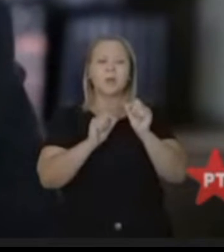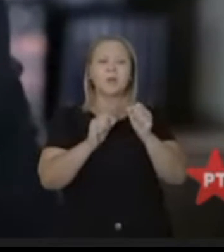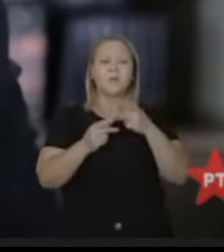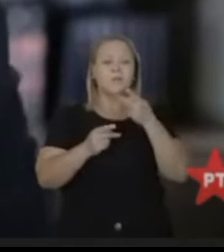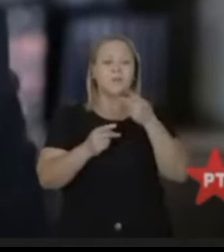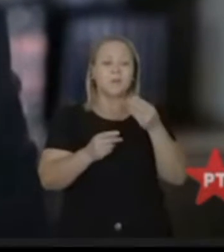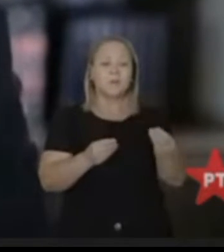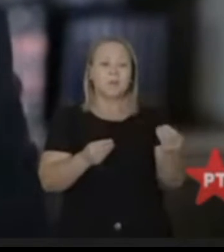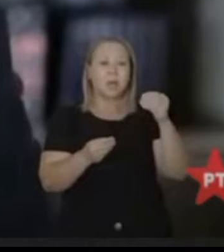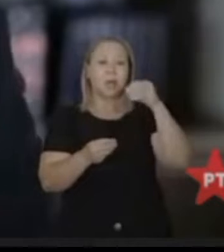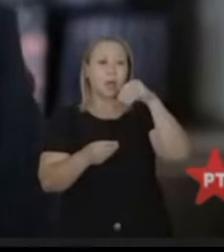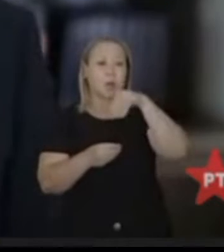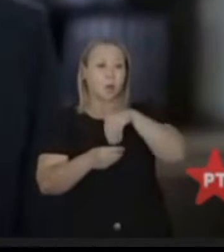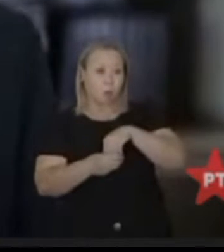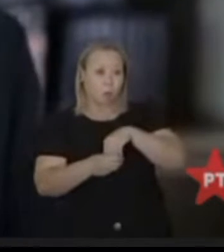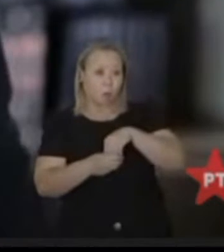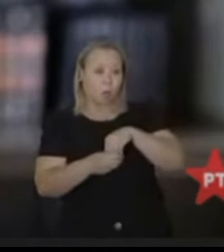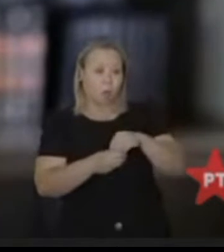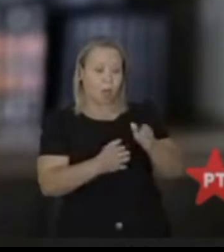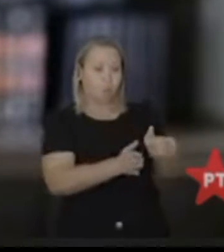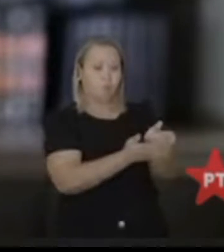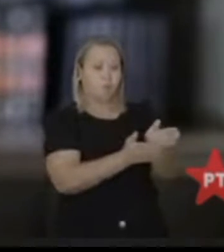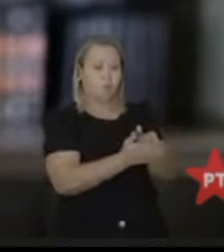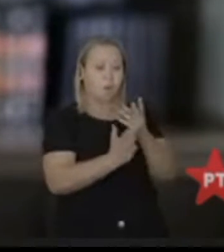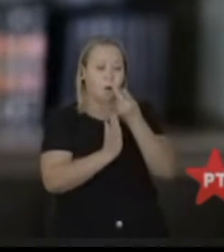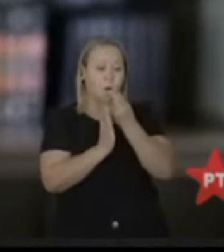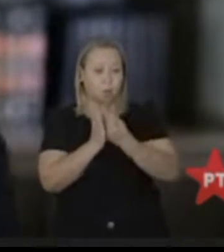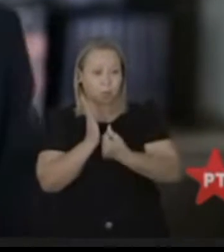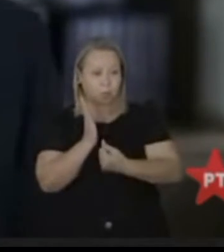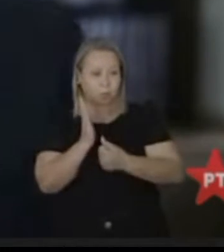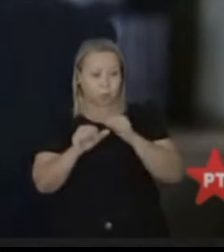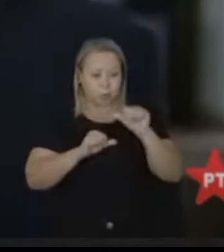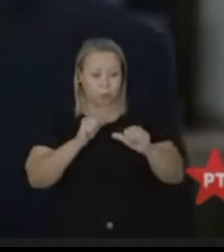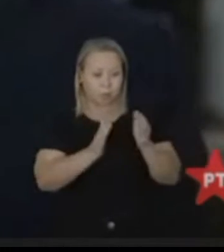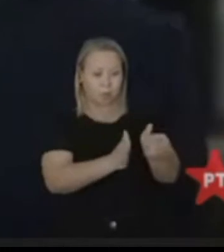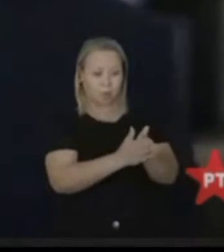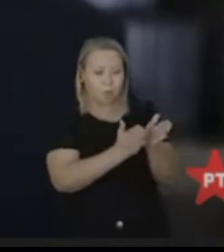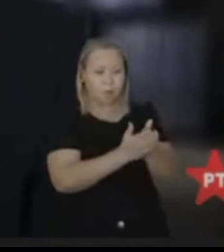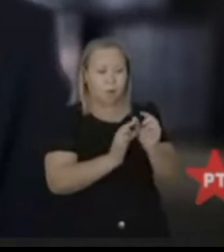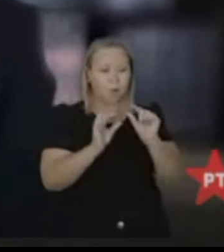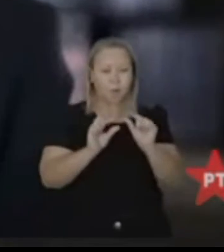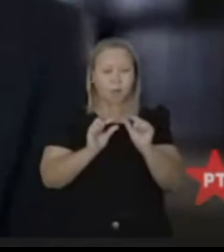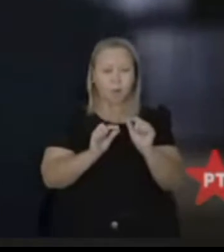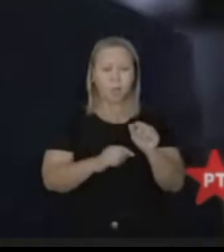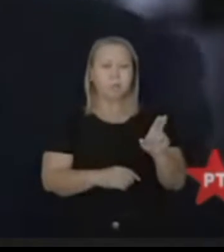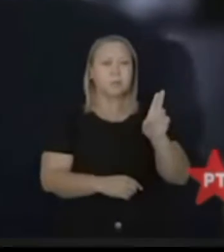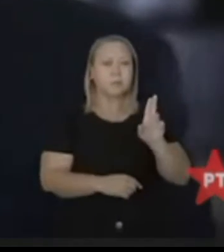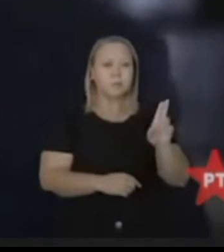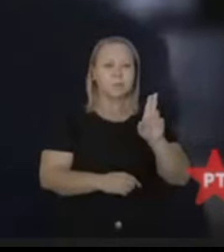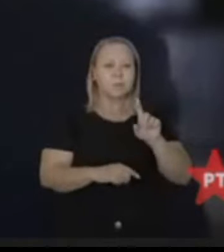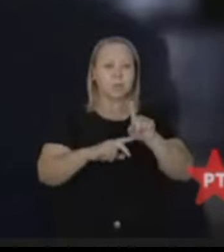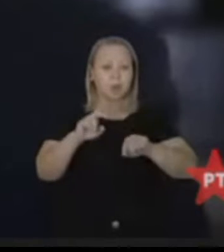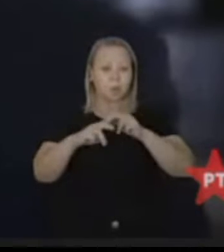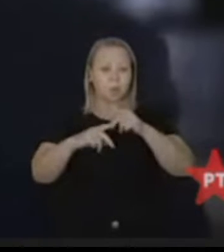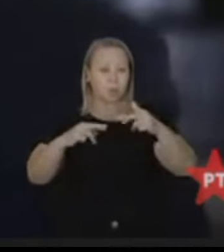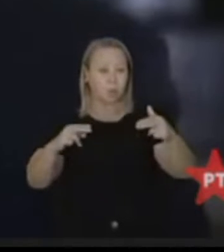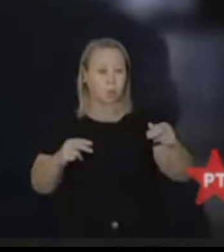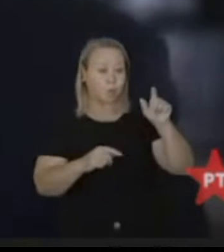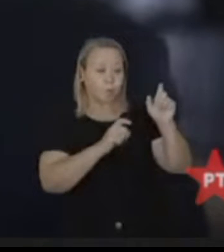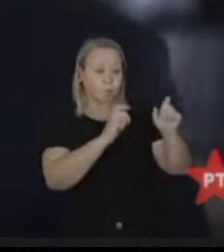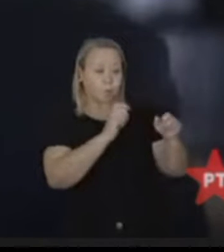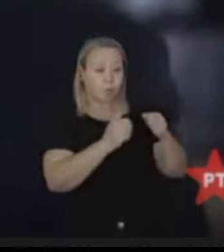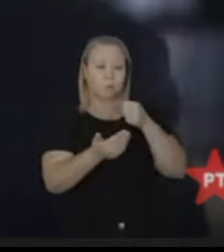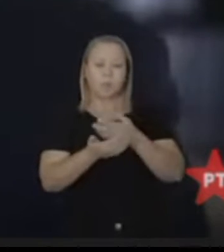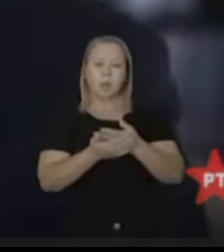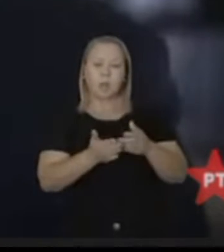o pobre no orçamento e você transforma o pobre num pequeno consumidor, esse pobre começa a